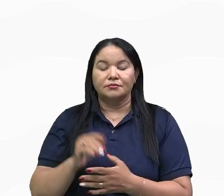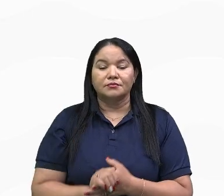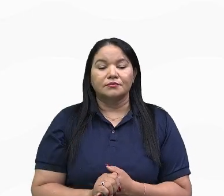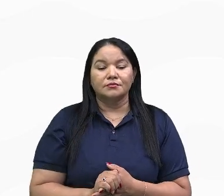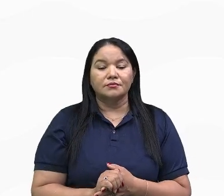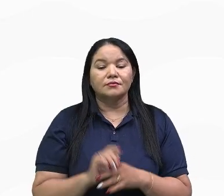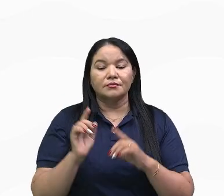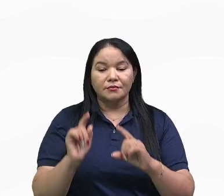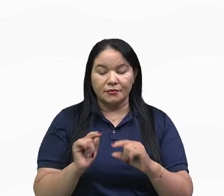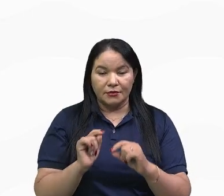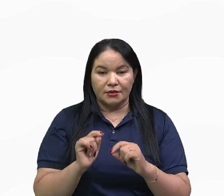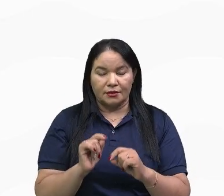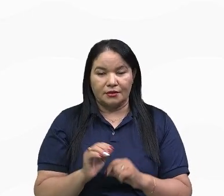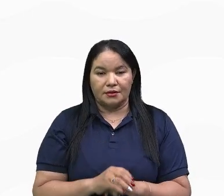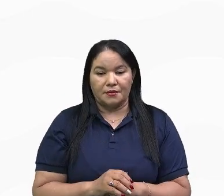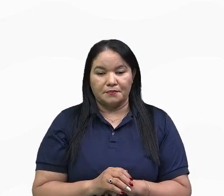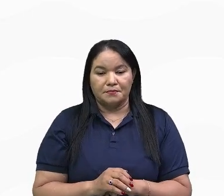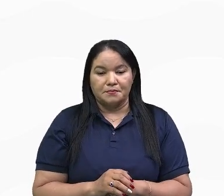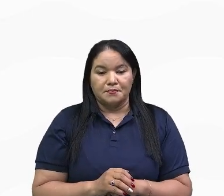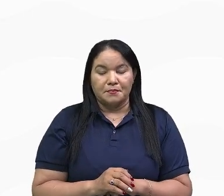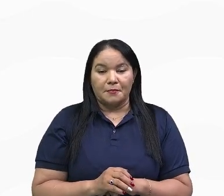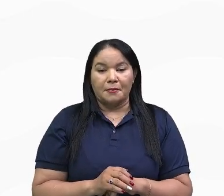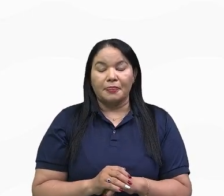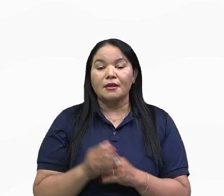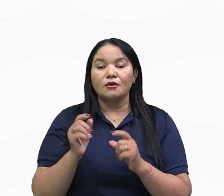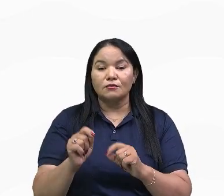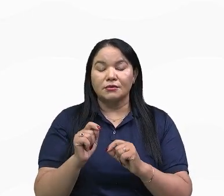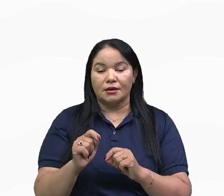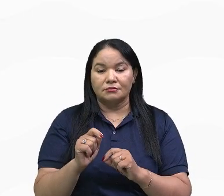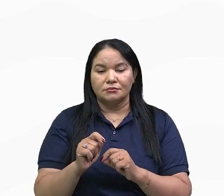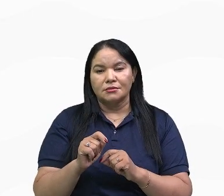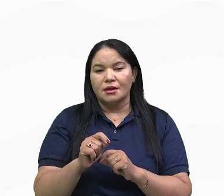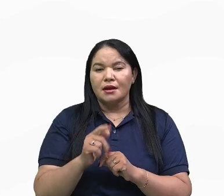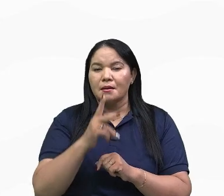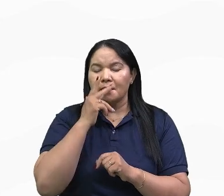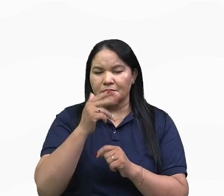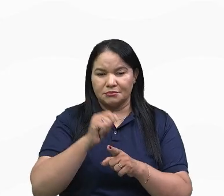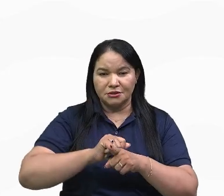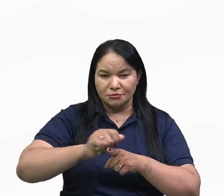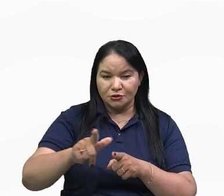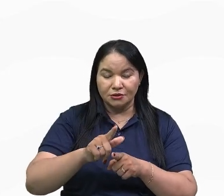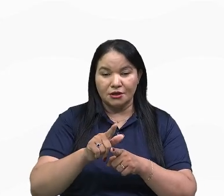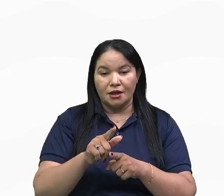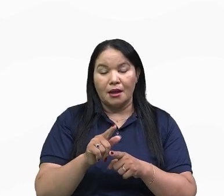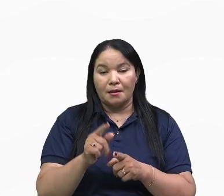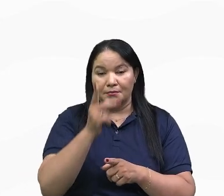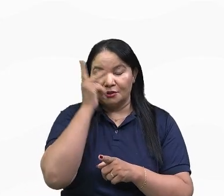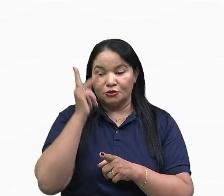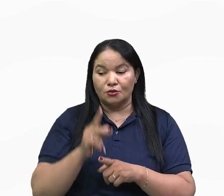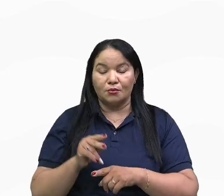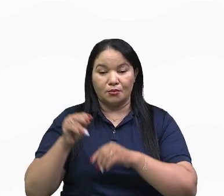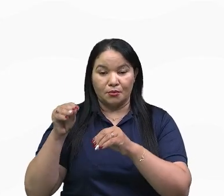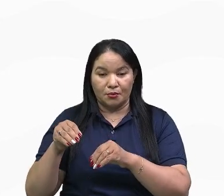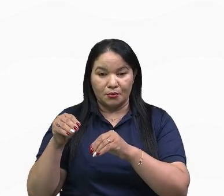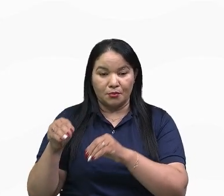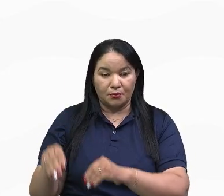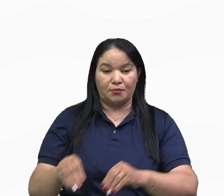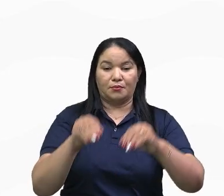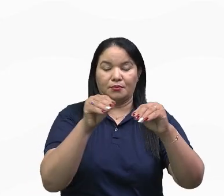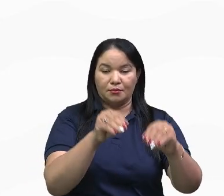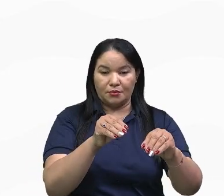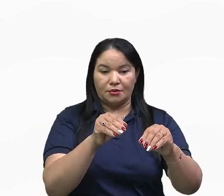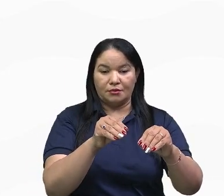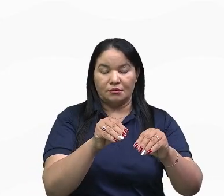vai ser esses fatores de repulsão, gente? É o que expulsa, e acaba realmente o que faz a pessoa sair, né? A pessoa a sair